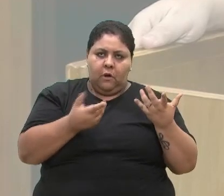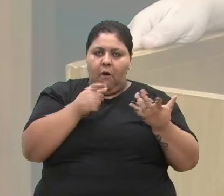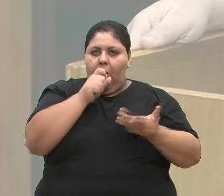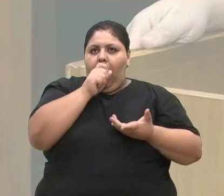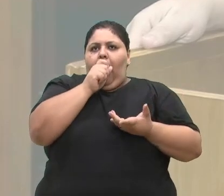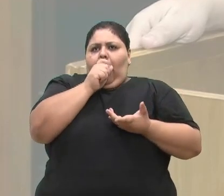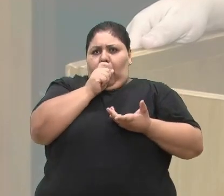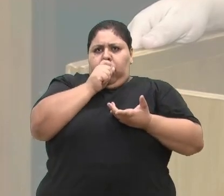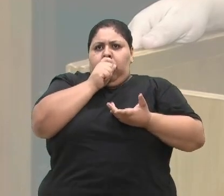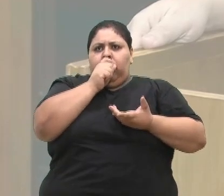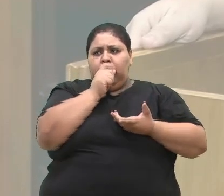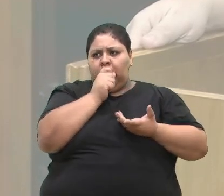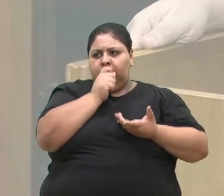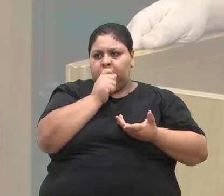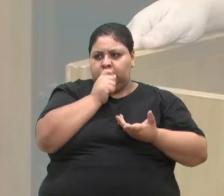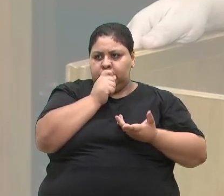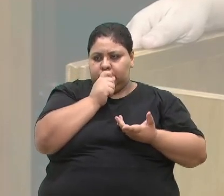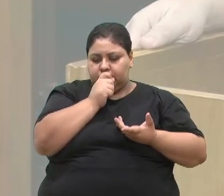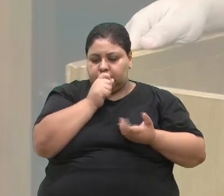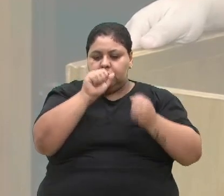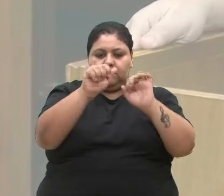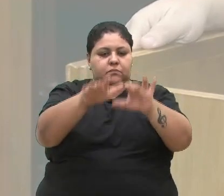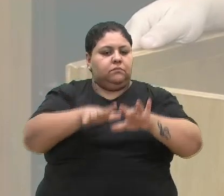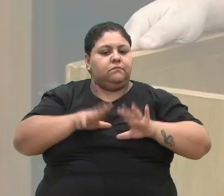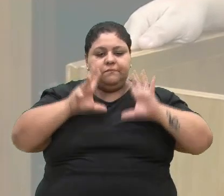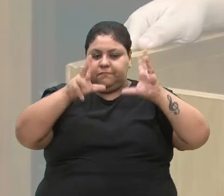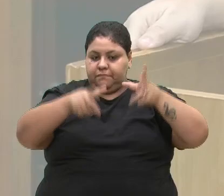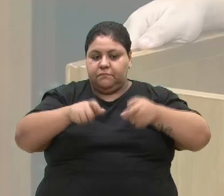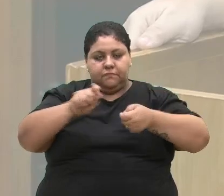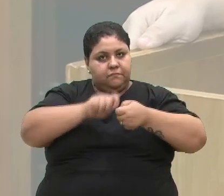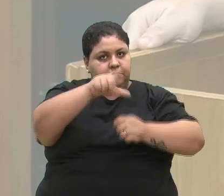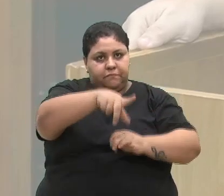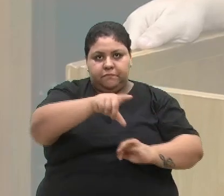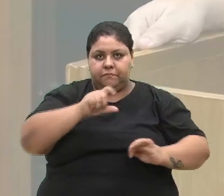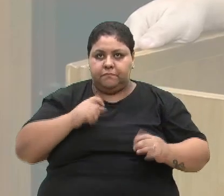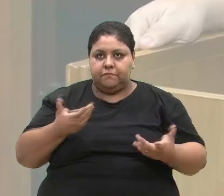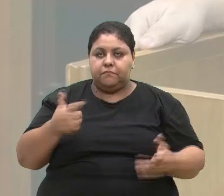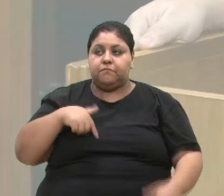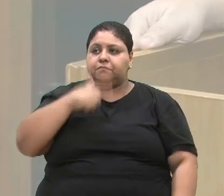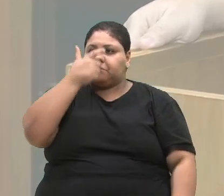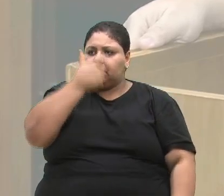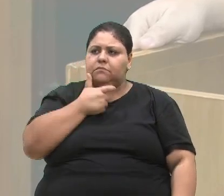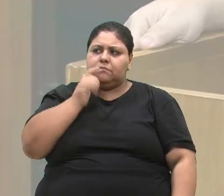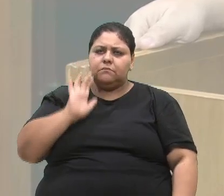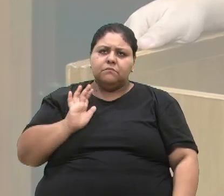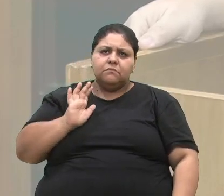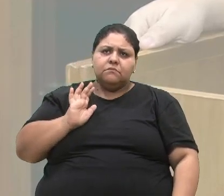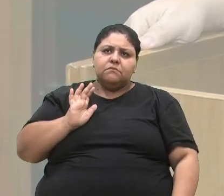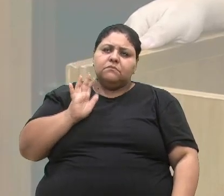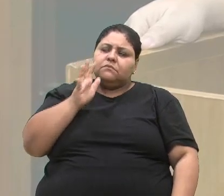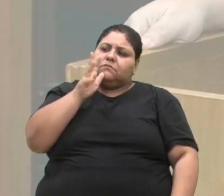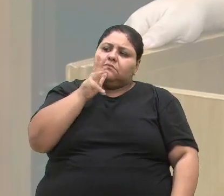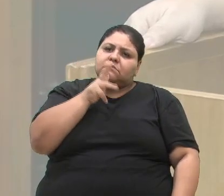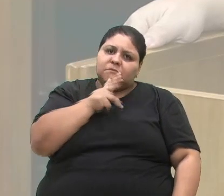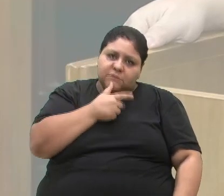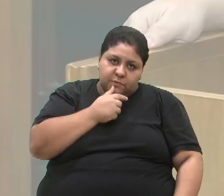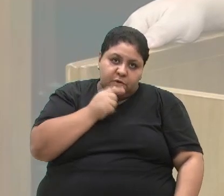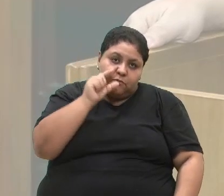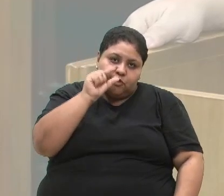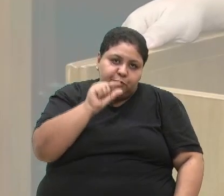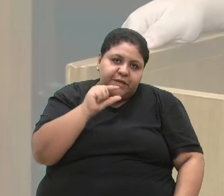discutido. E eu sempre digo, o plenário é soberano para poder fazer a decisão. Eu acho que demoramos até um pouco